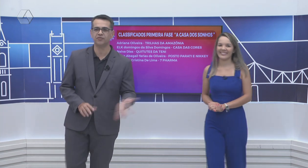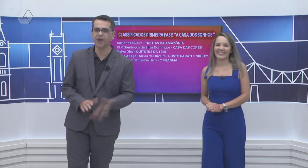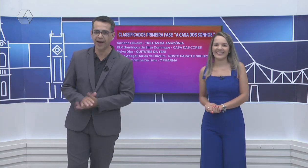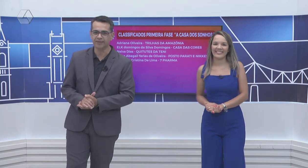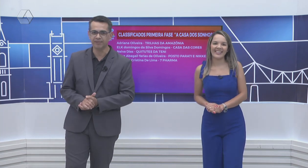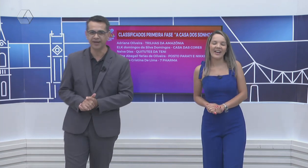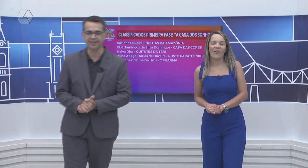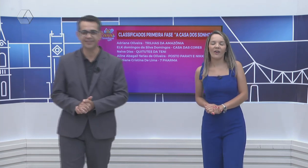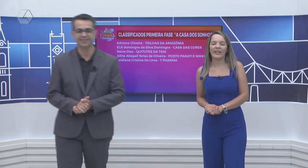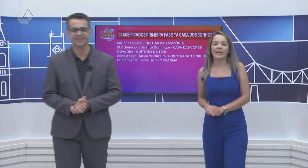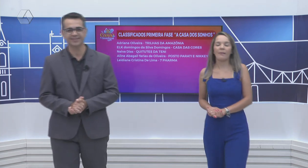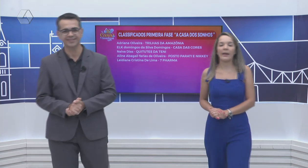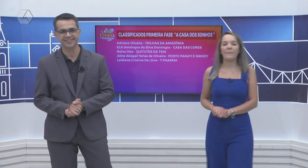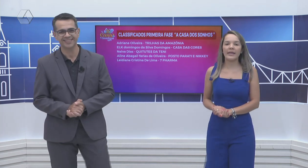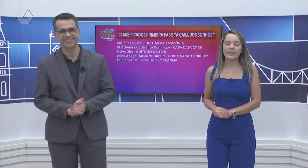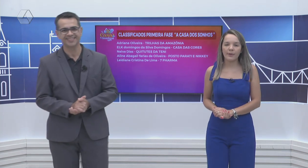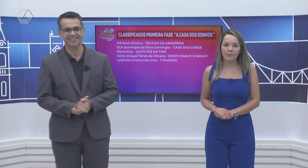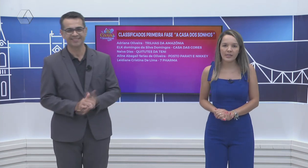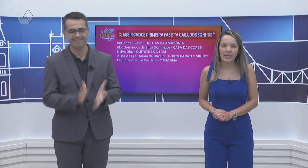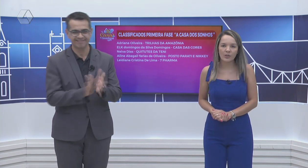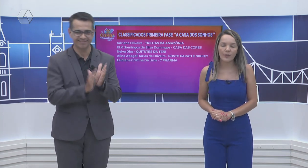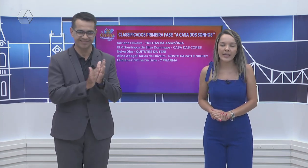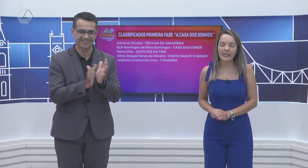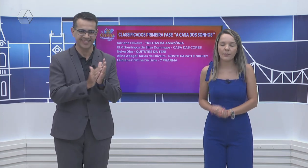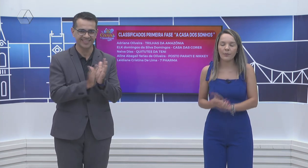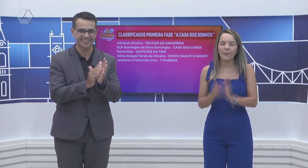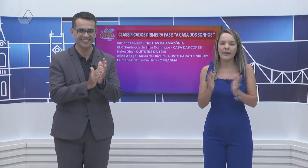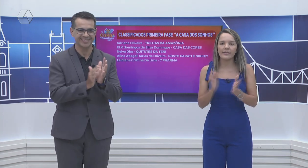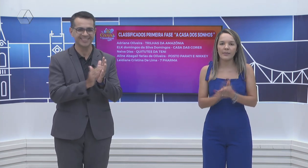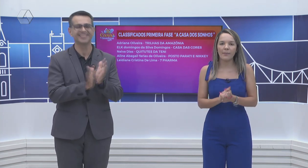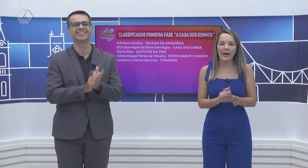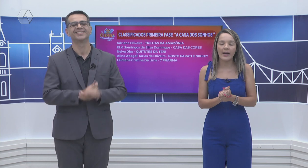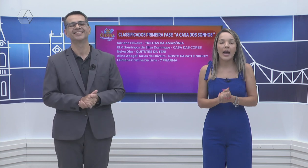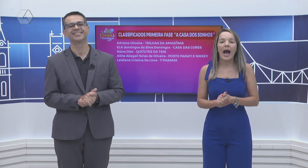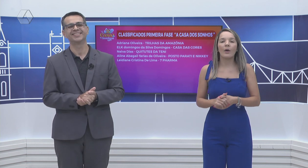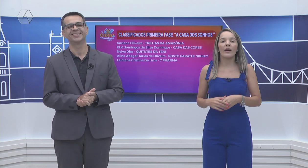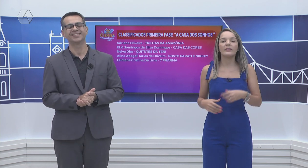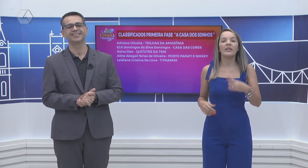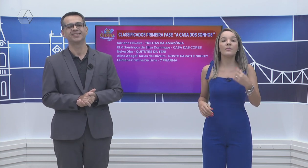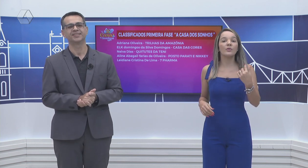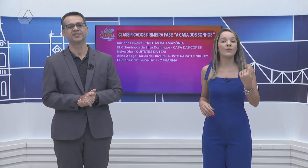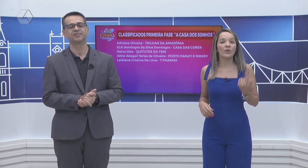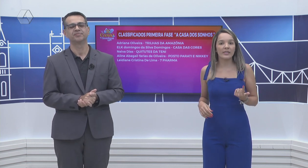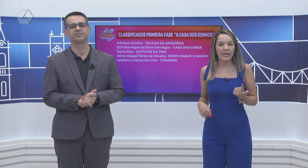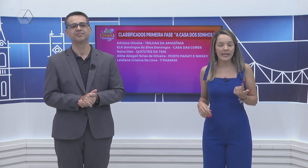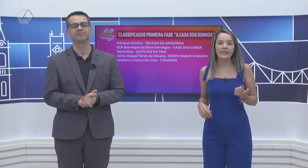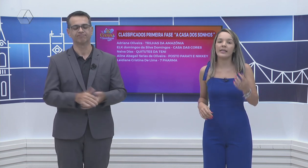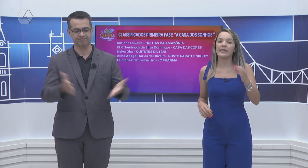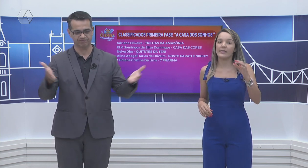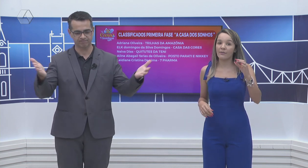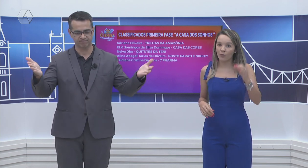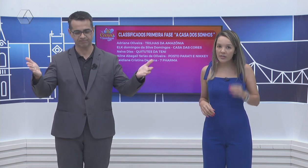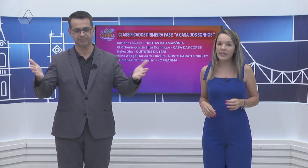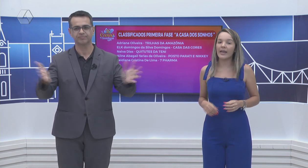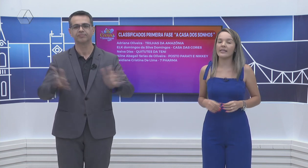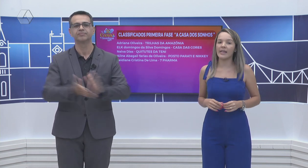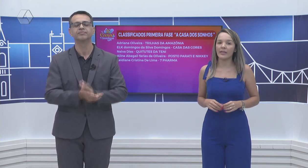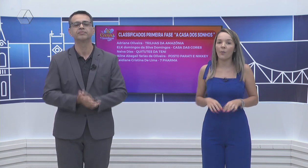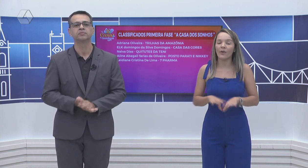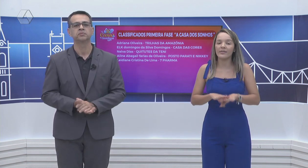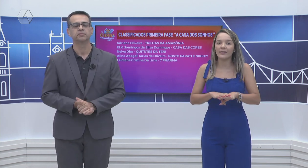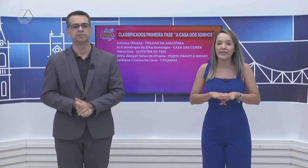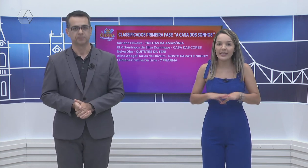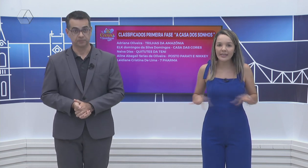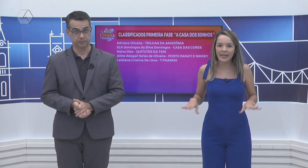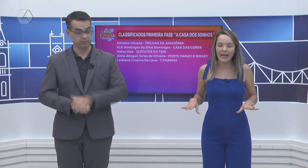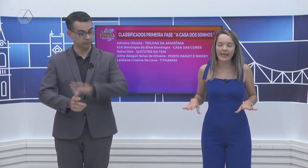Sete Farma. Olha aí, parabéns para vocês, obrigada por participar. Aguardamos vocês, tem que ser vocês, tá? Não